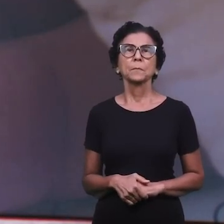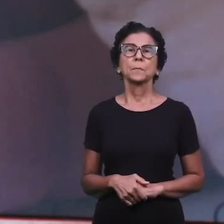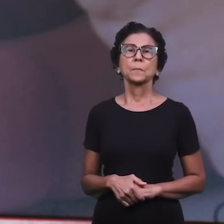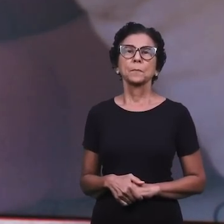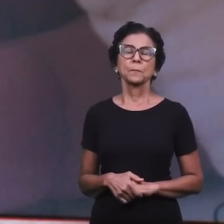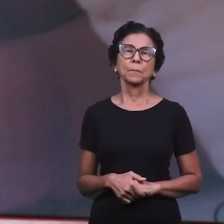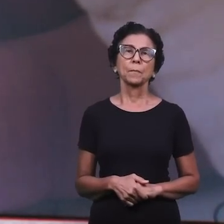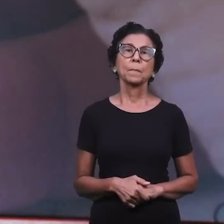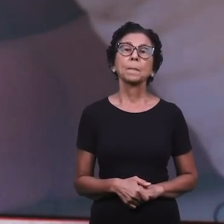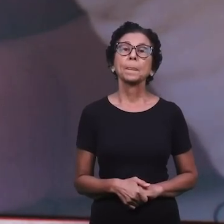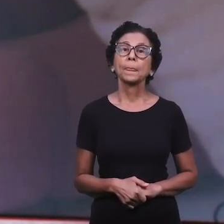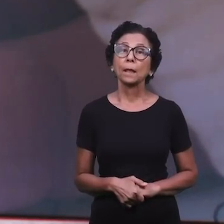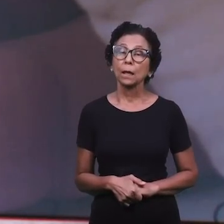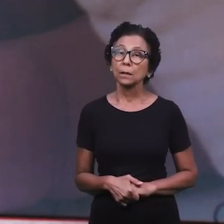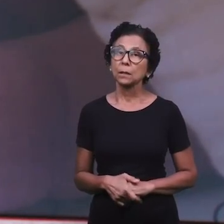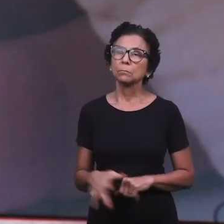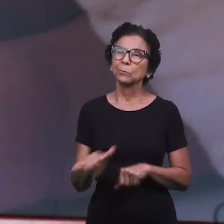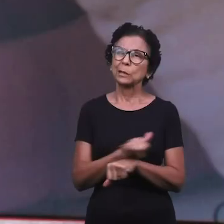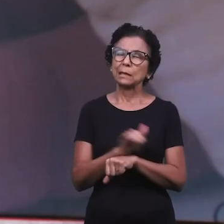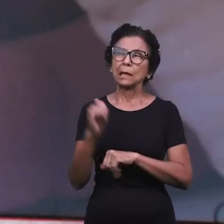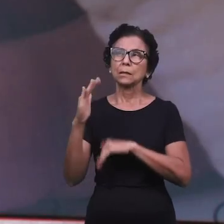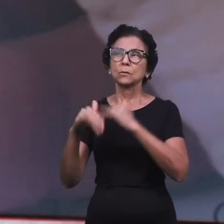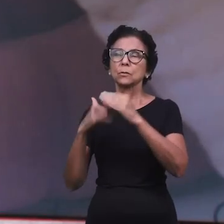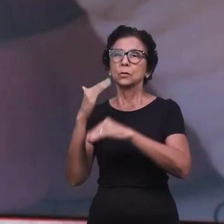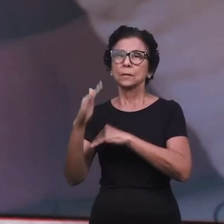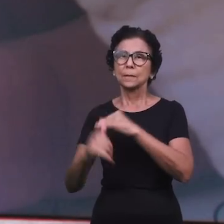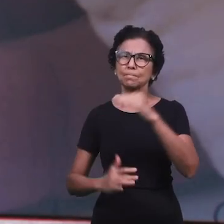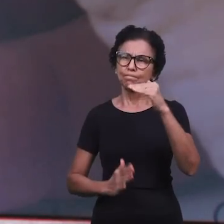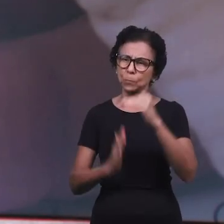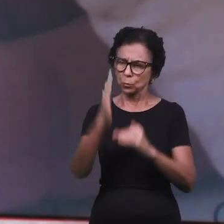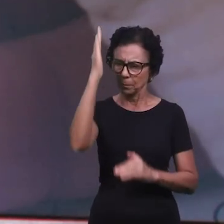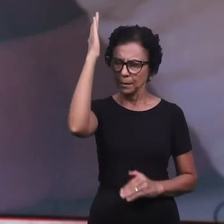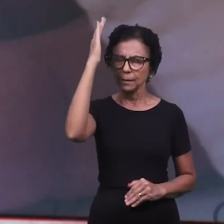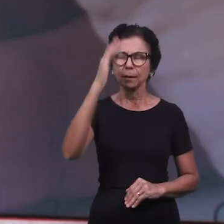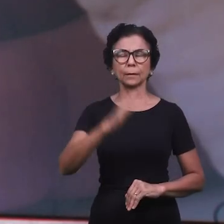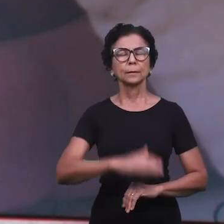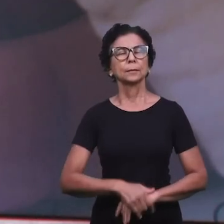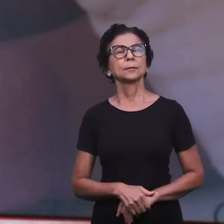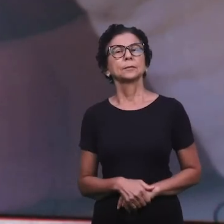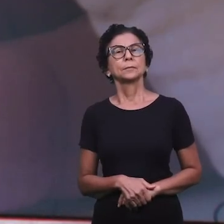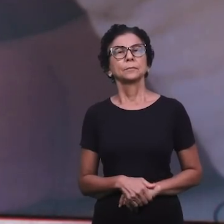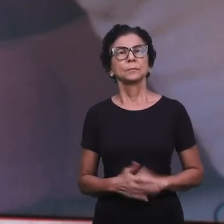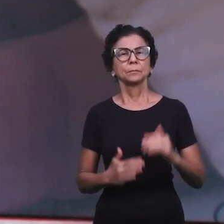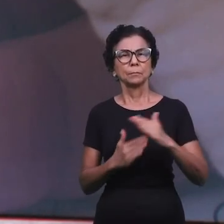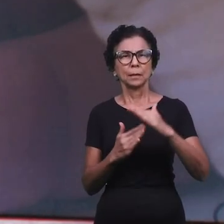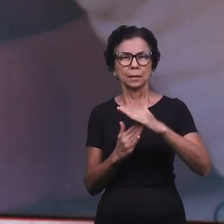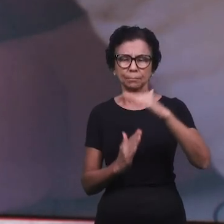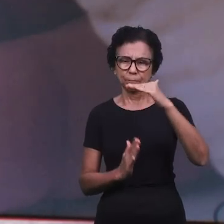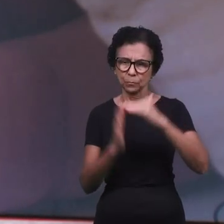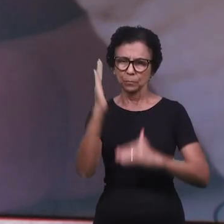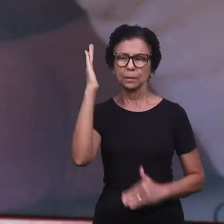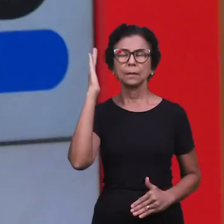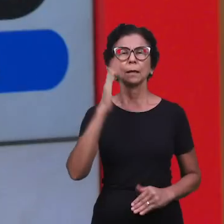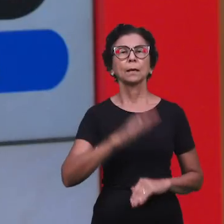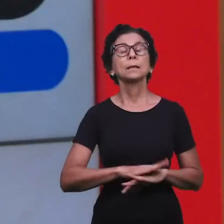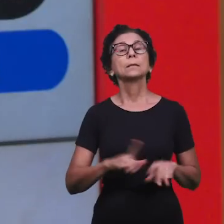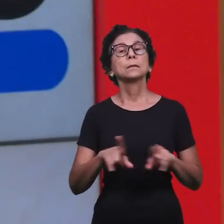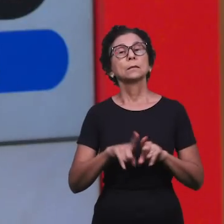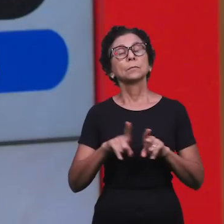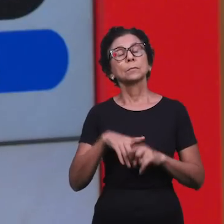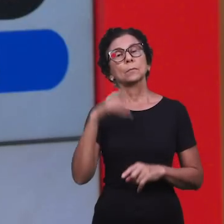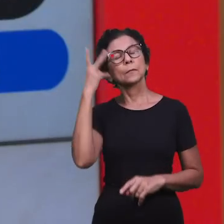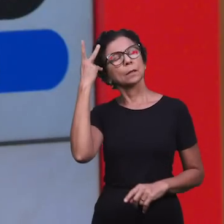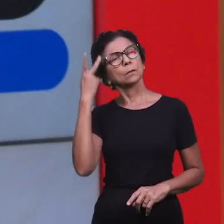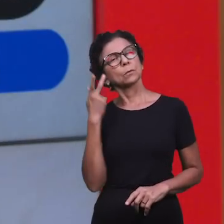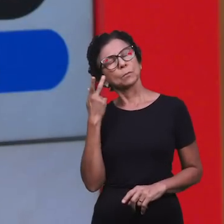aí desenvolver algumas estratégias para superar esses momentos, né, superar esses obstáculos, tudo bem? É muito comum